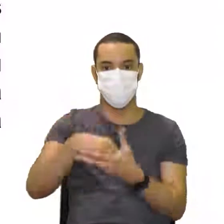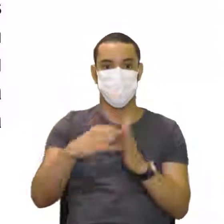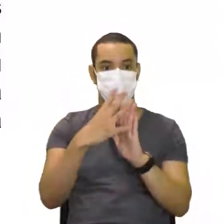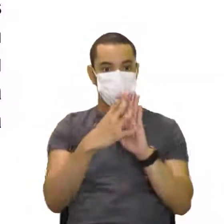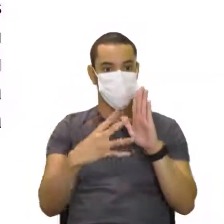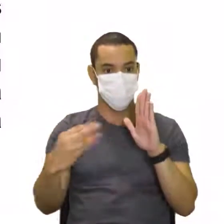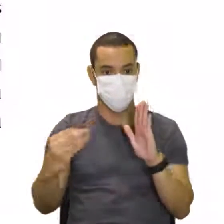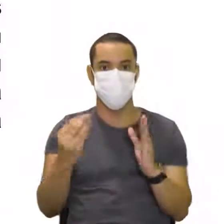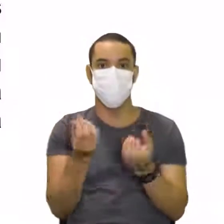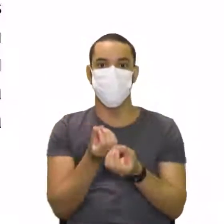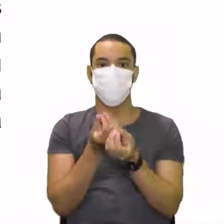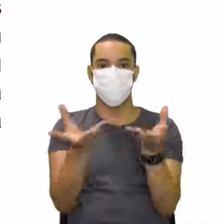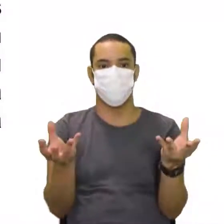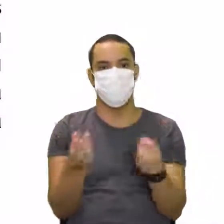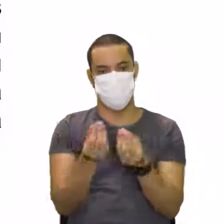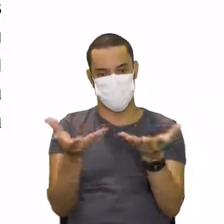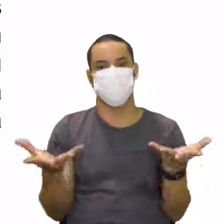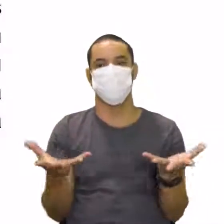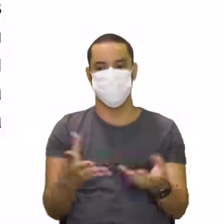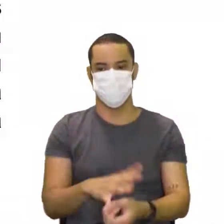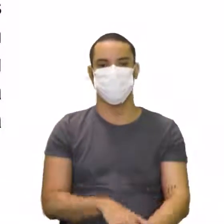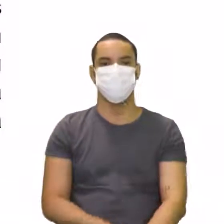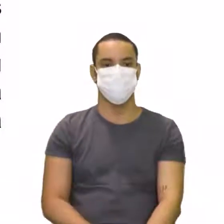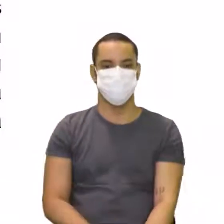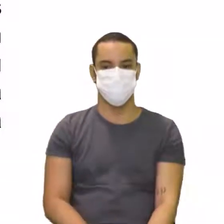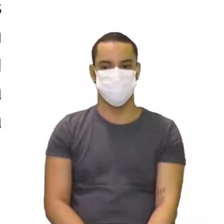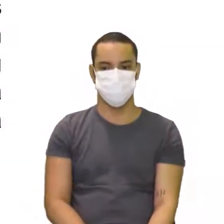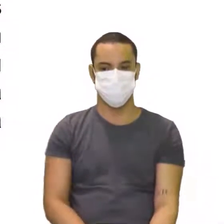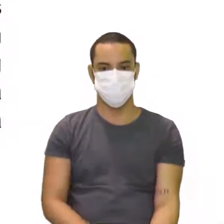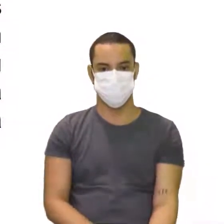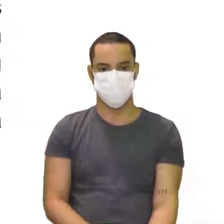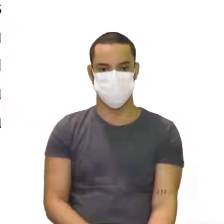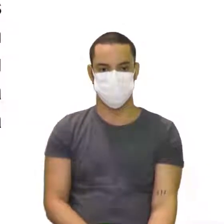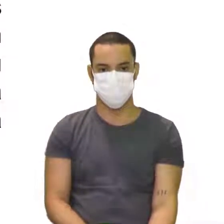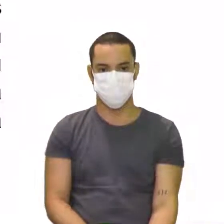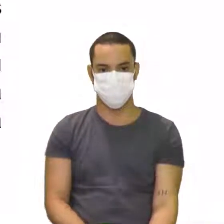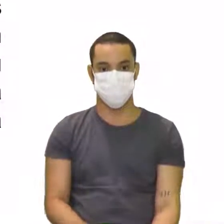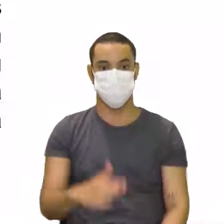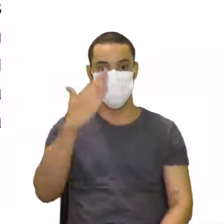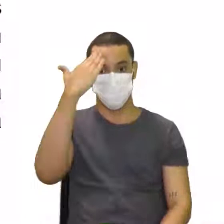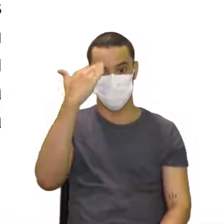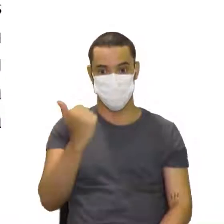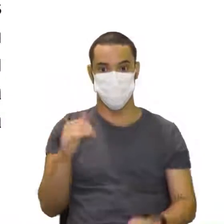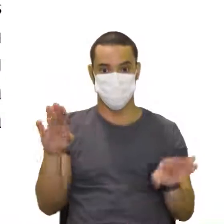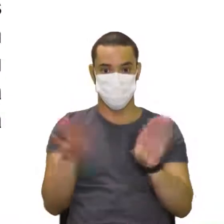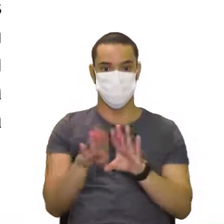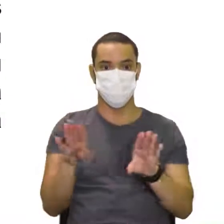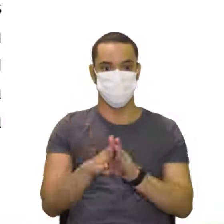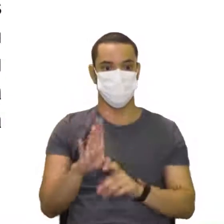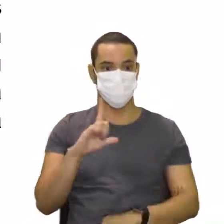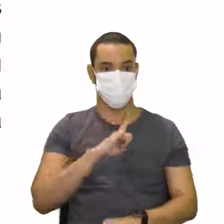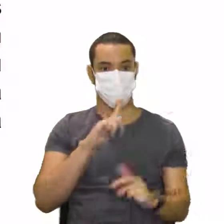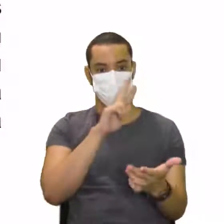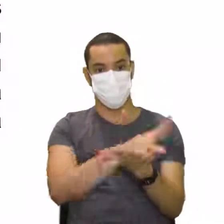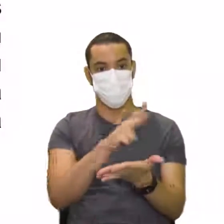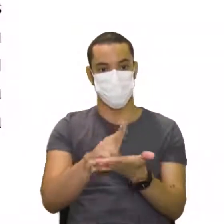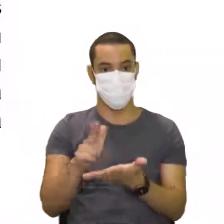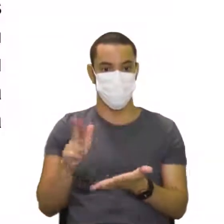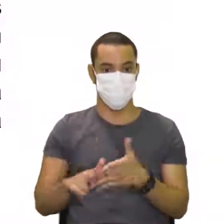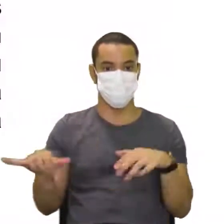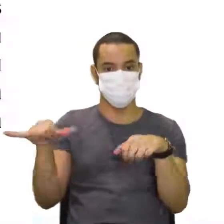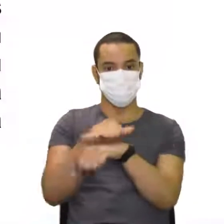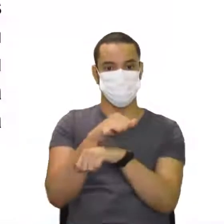será modulada por essas informações. Olha só, sabemos também que existem diversas técnicas